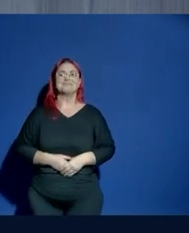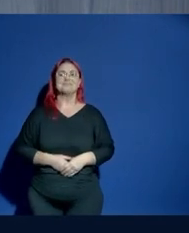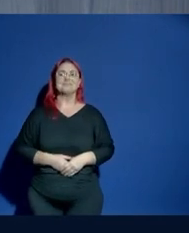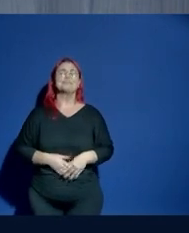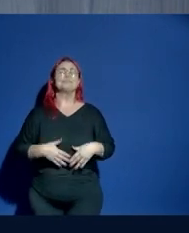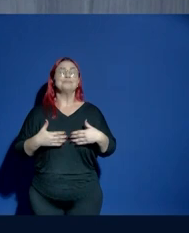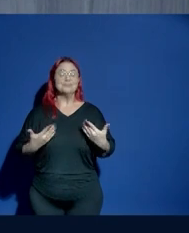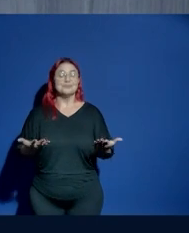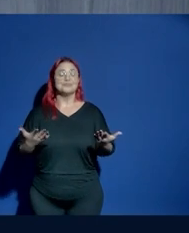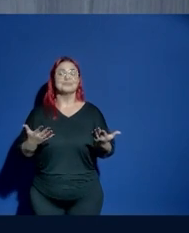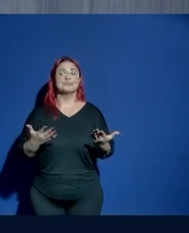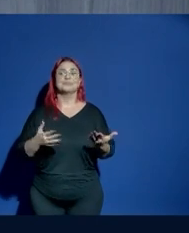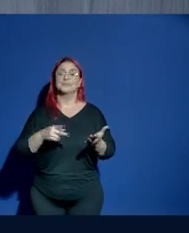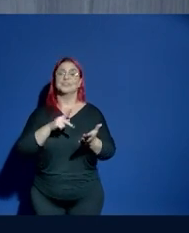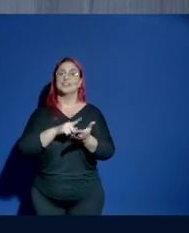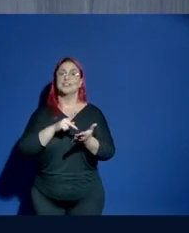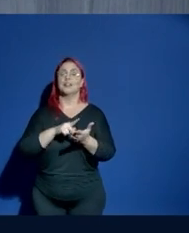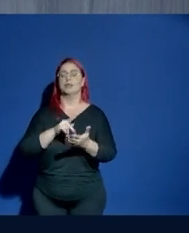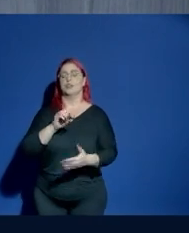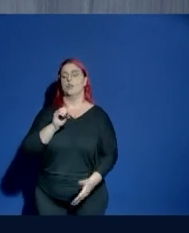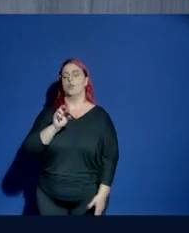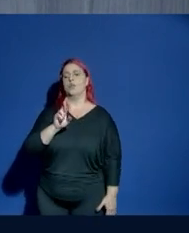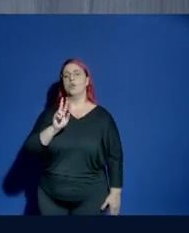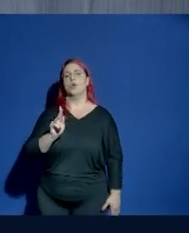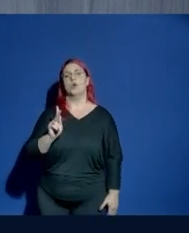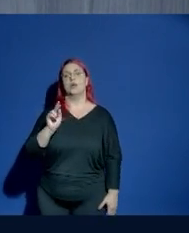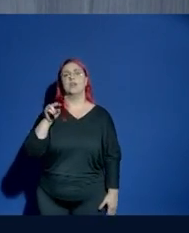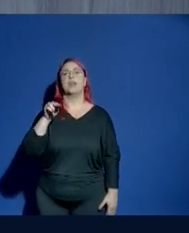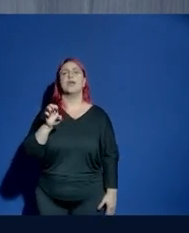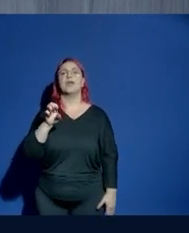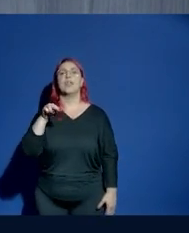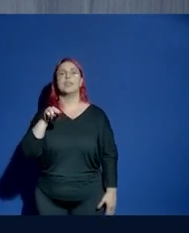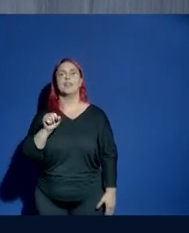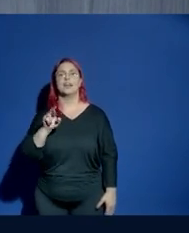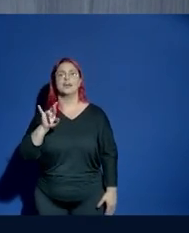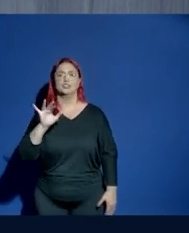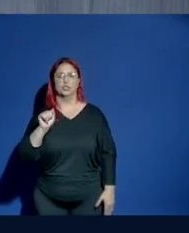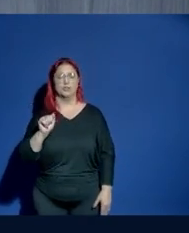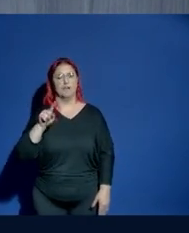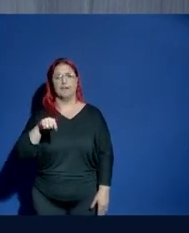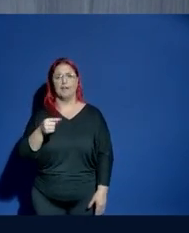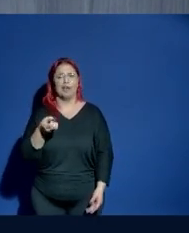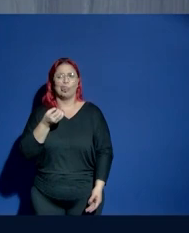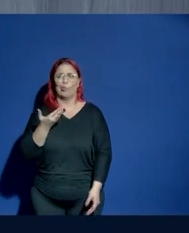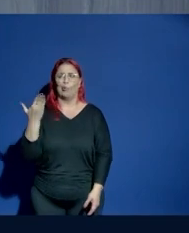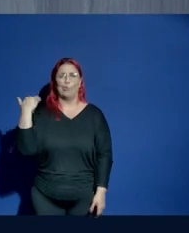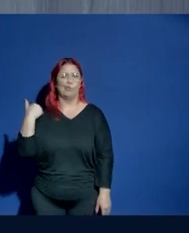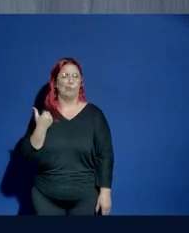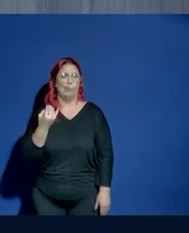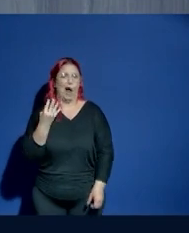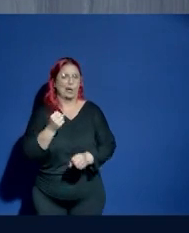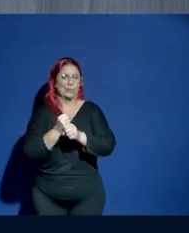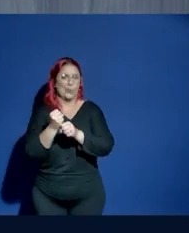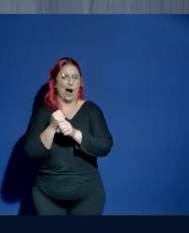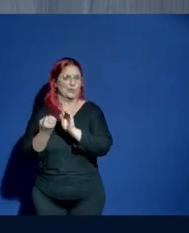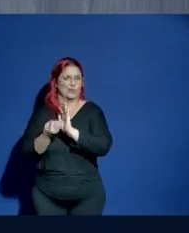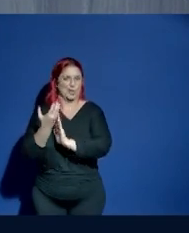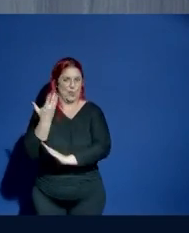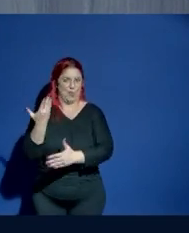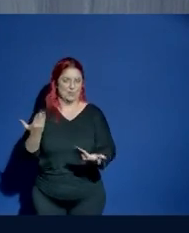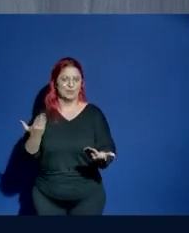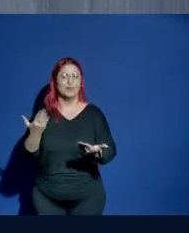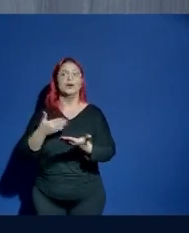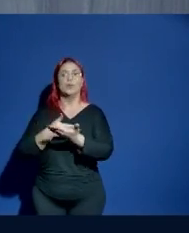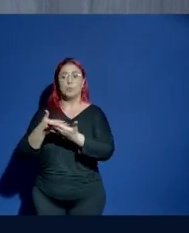certamente a única energia é uma das empresas mais jovens aqui nesse salão a gente tem só quatro anos de vida Apesar que se